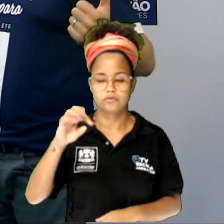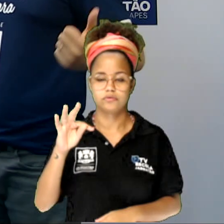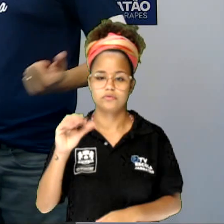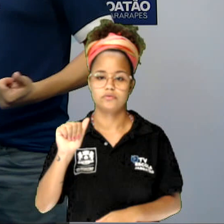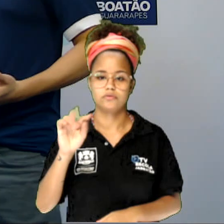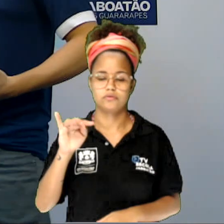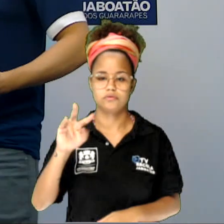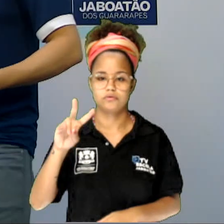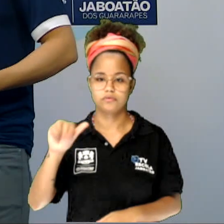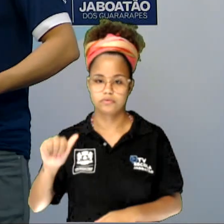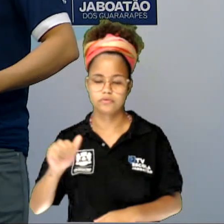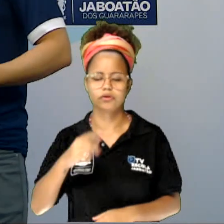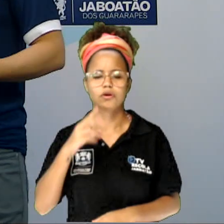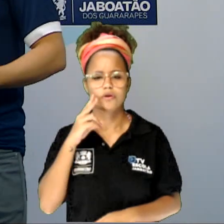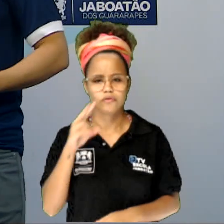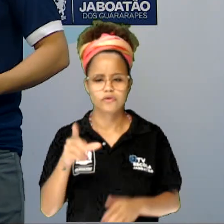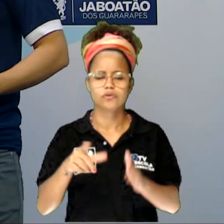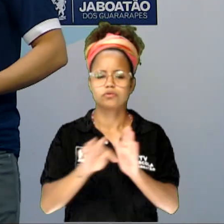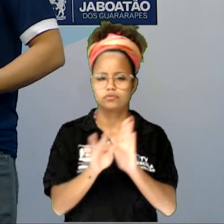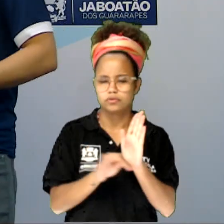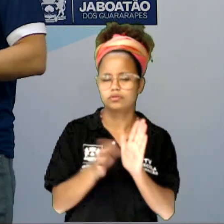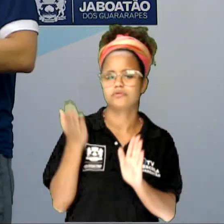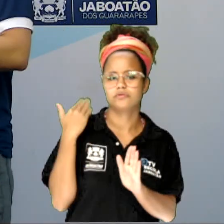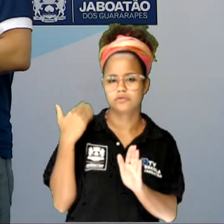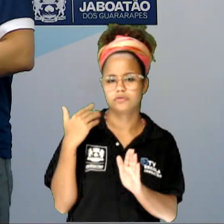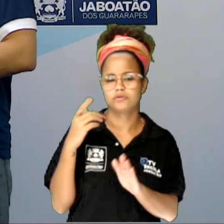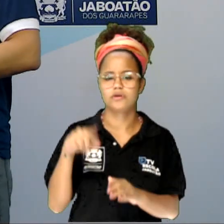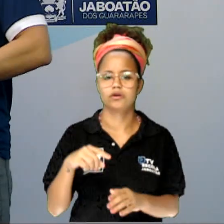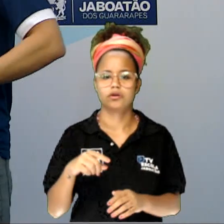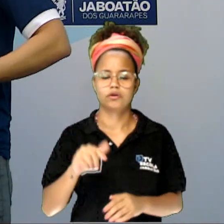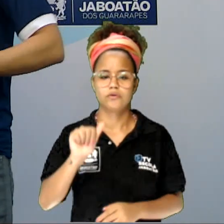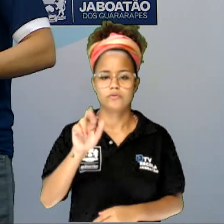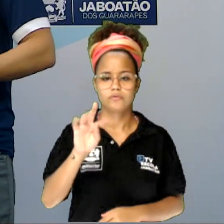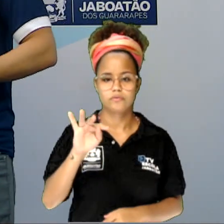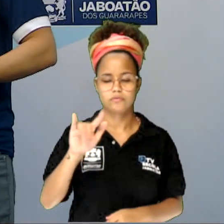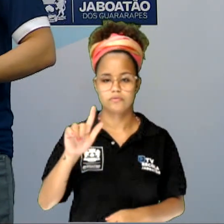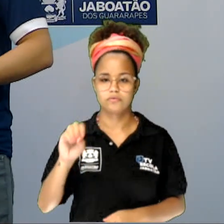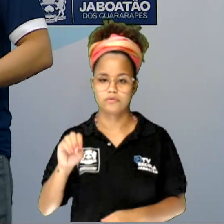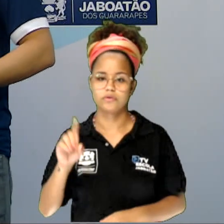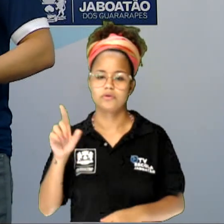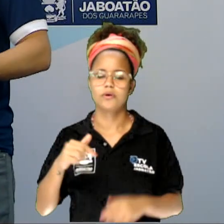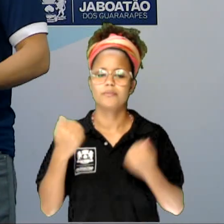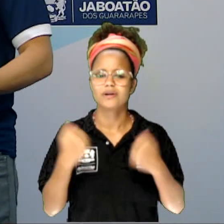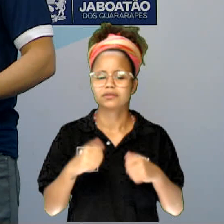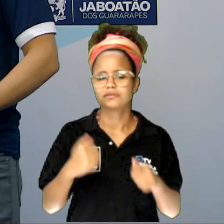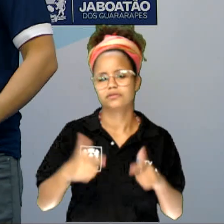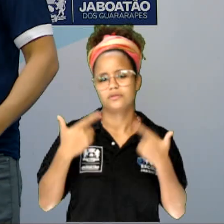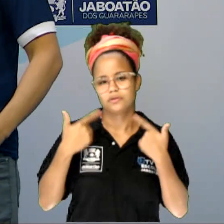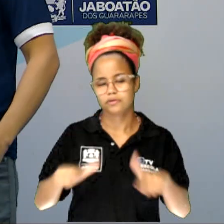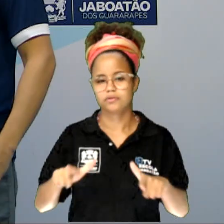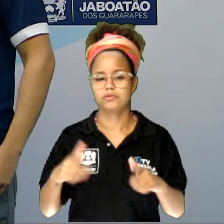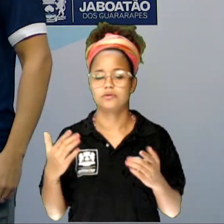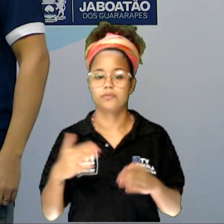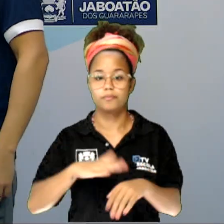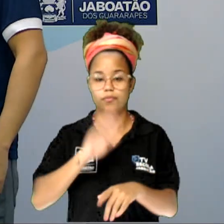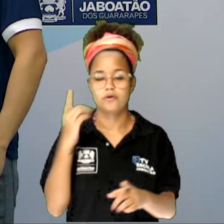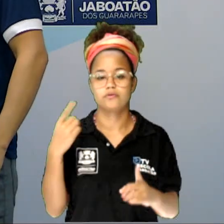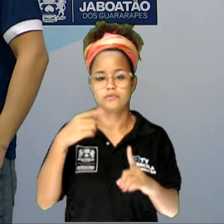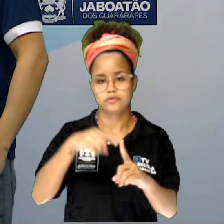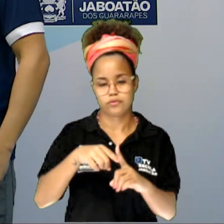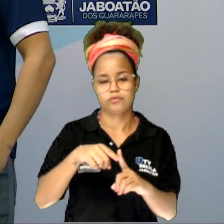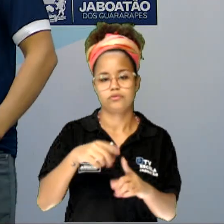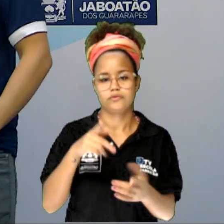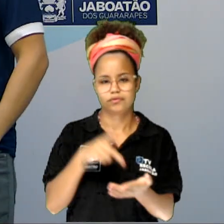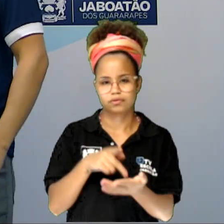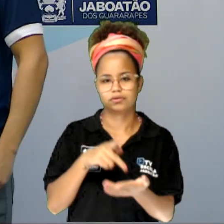texto anterior, trata-se de um artigo, né? Então ele tem que usar uma linguagem mais objetiva, com sentido real e não figurado. Realmente esse